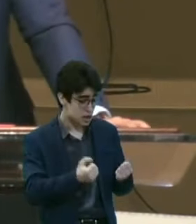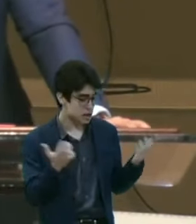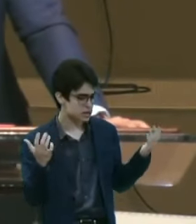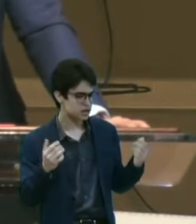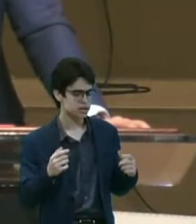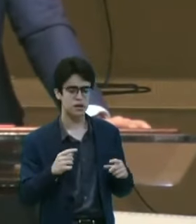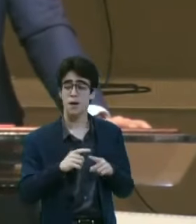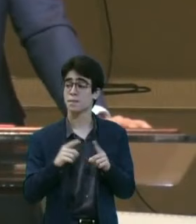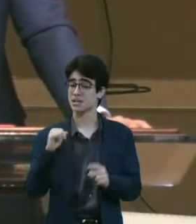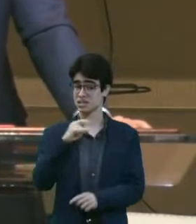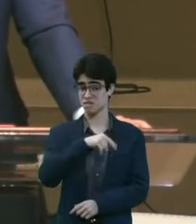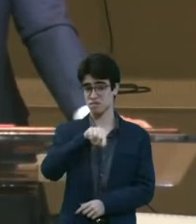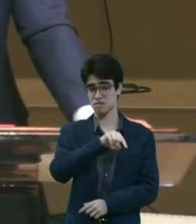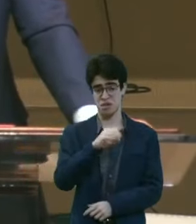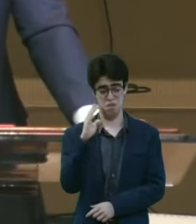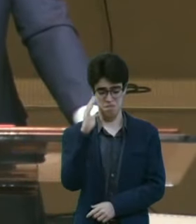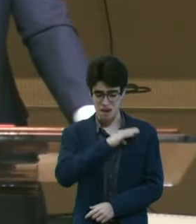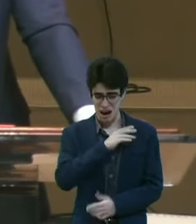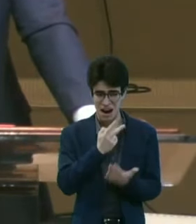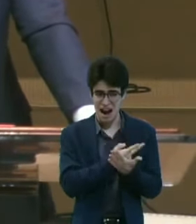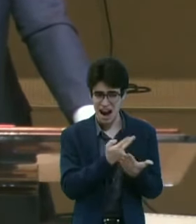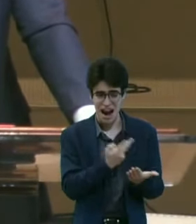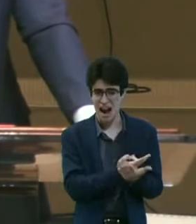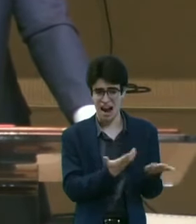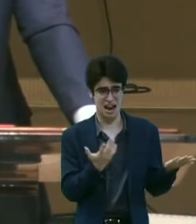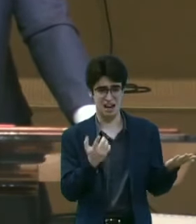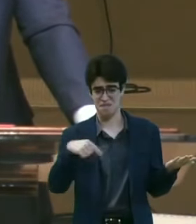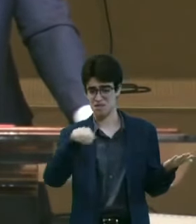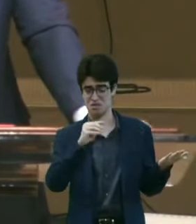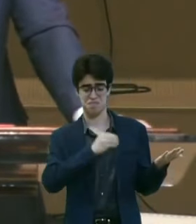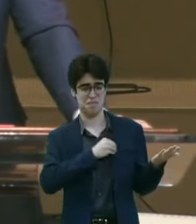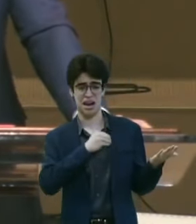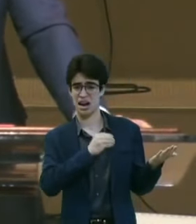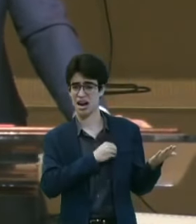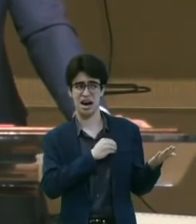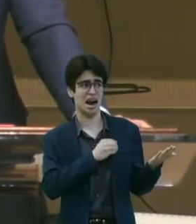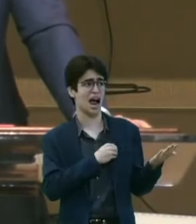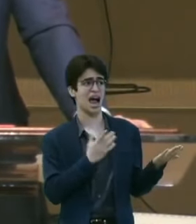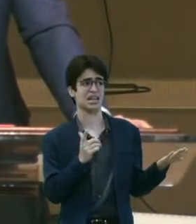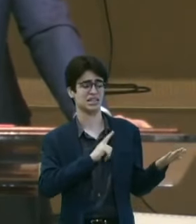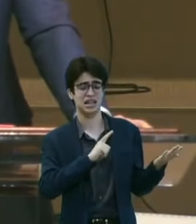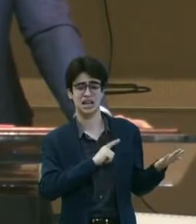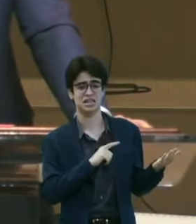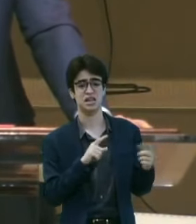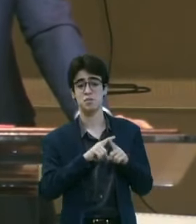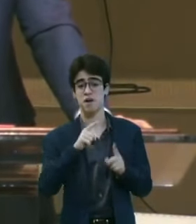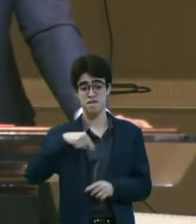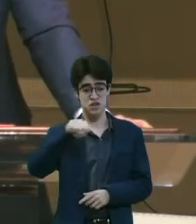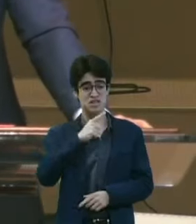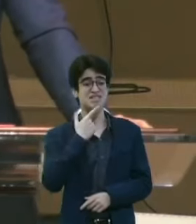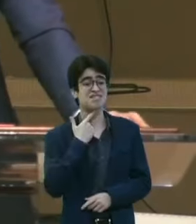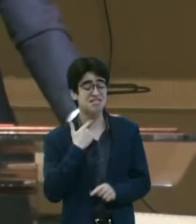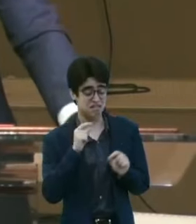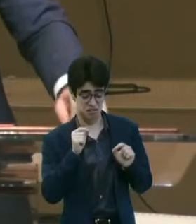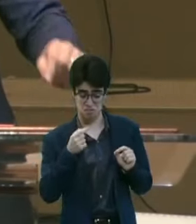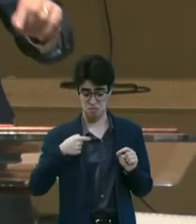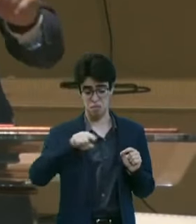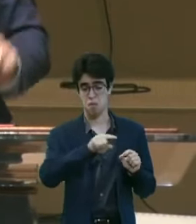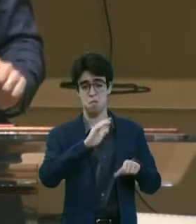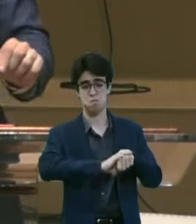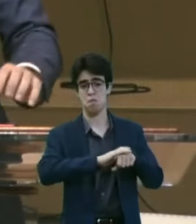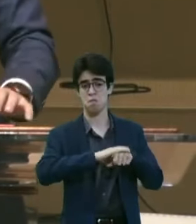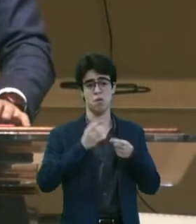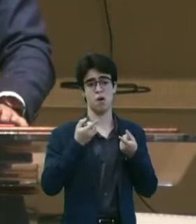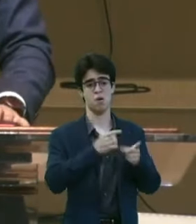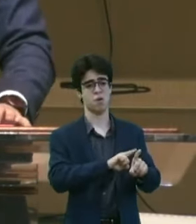Se todavia procederes mal, eis que o pecado jaz à porta, e o seu desejo será contra ti, mas